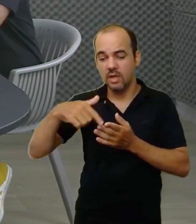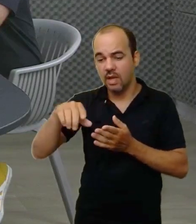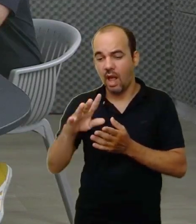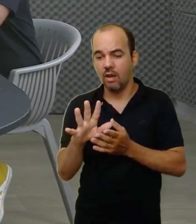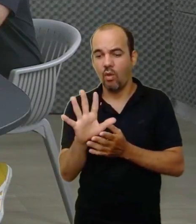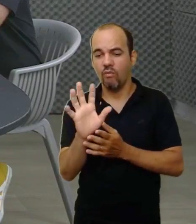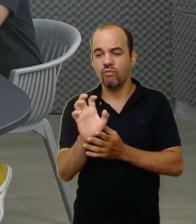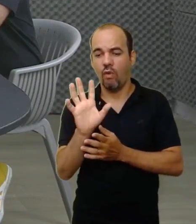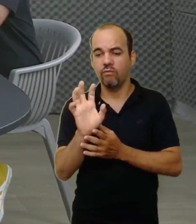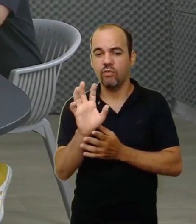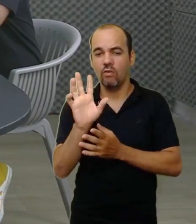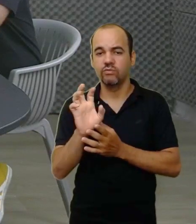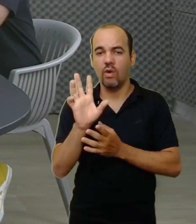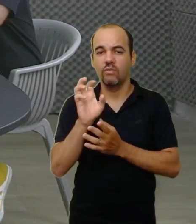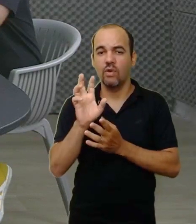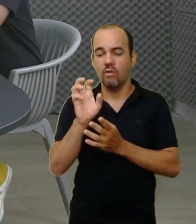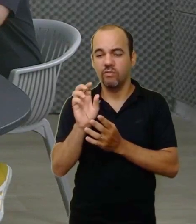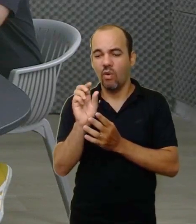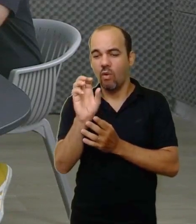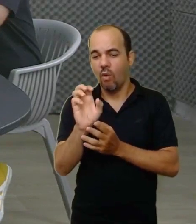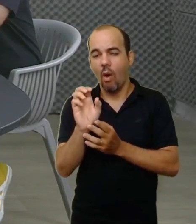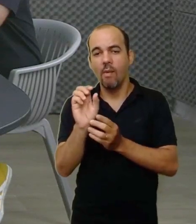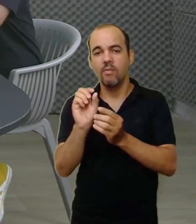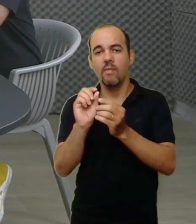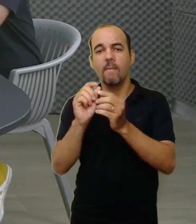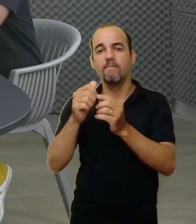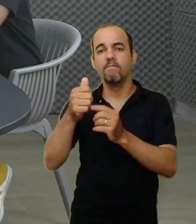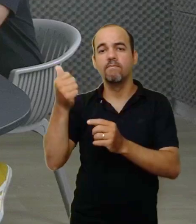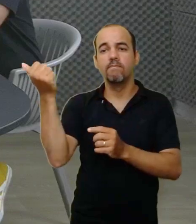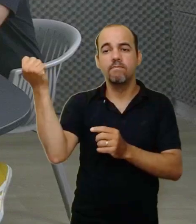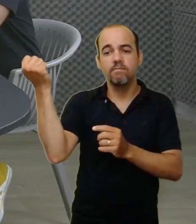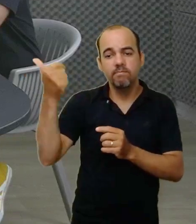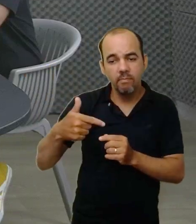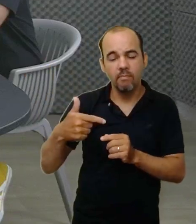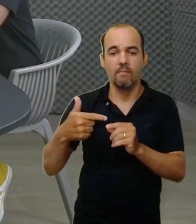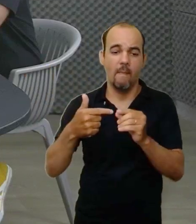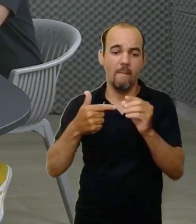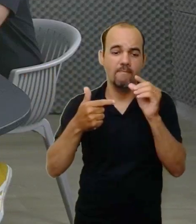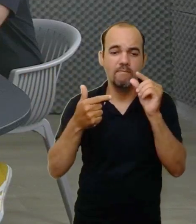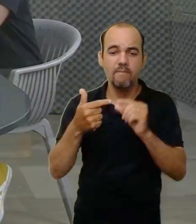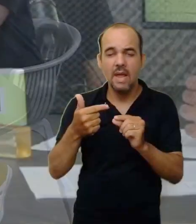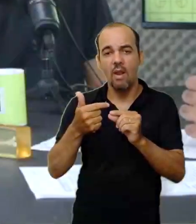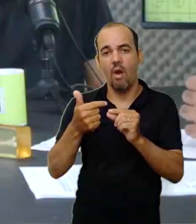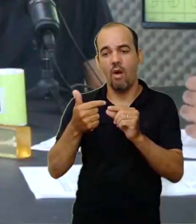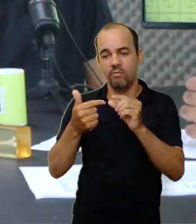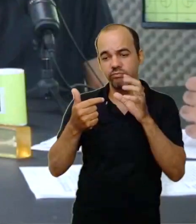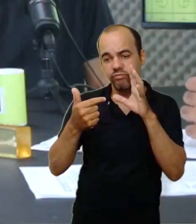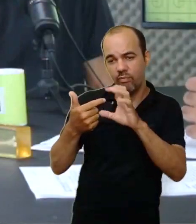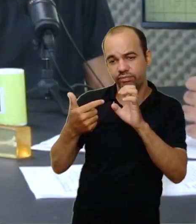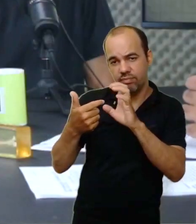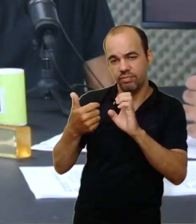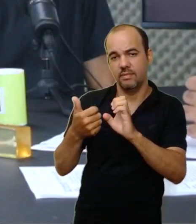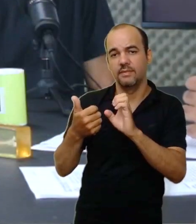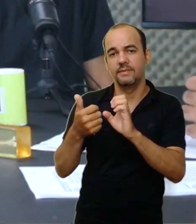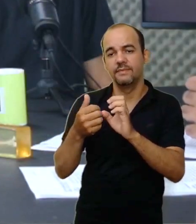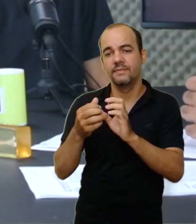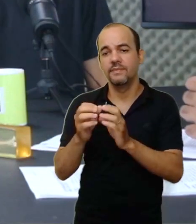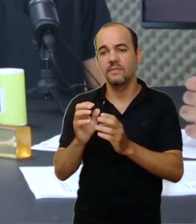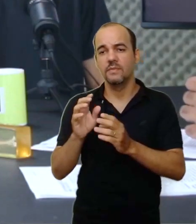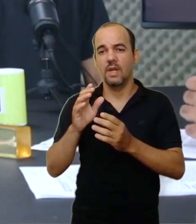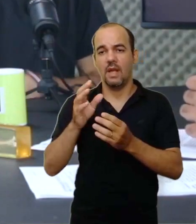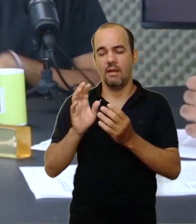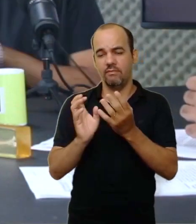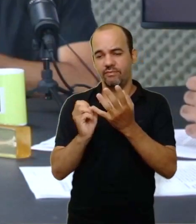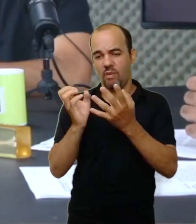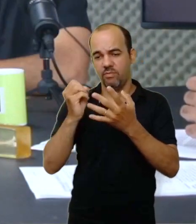de um organismo menor que ele. Então, partindo desse pressuposto, eu tento entender como é que a